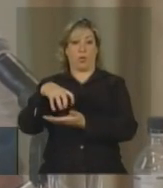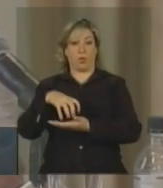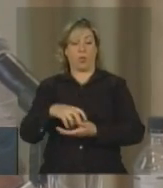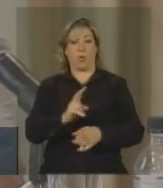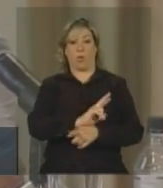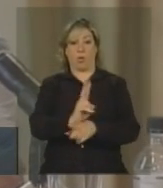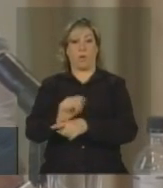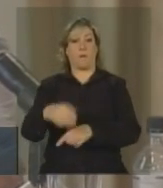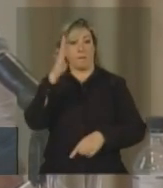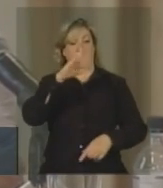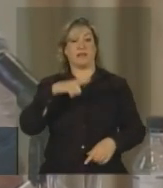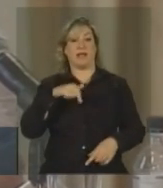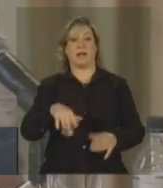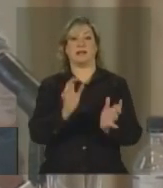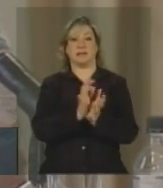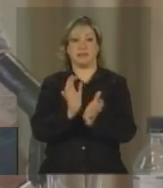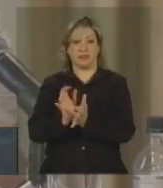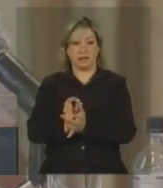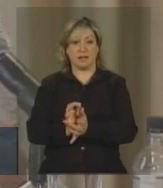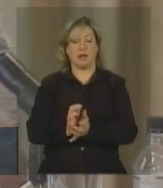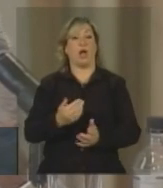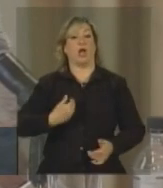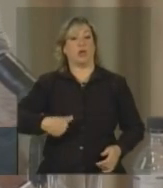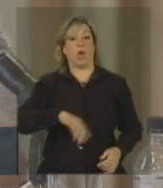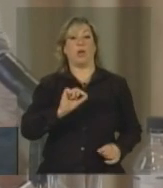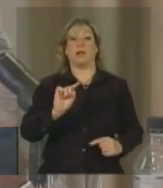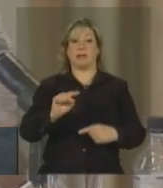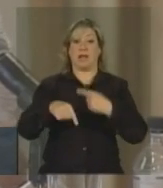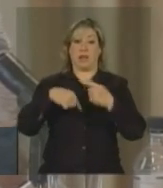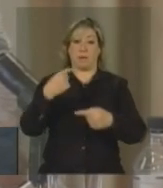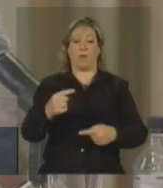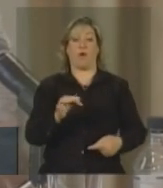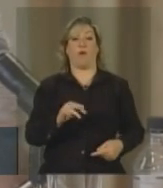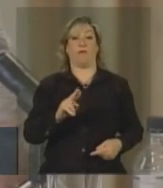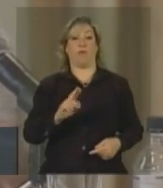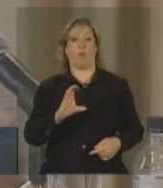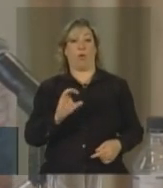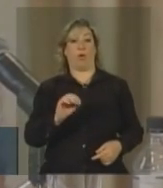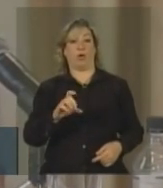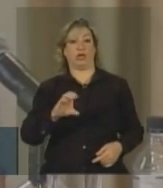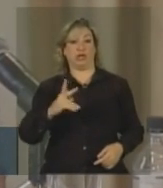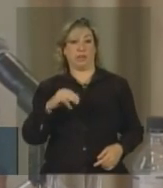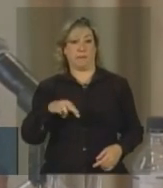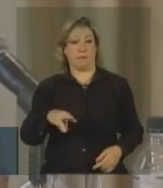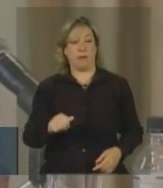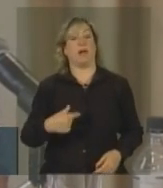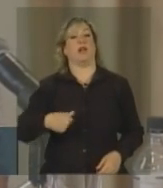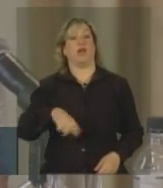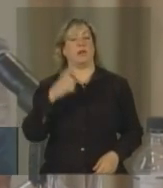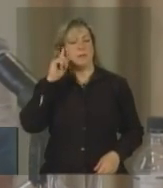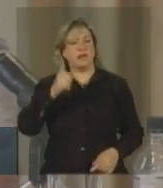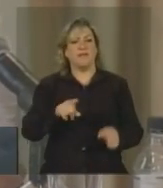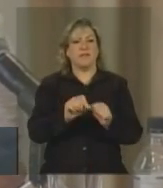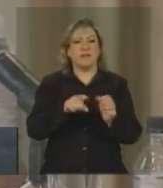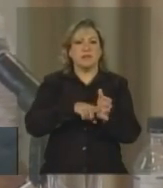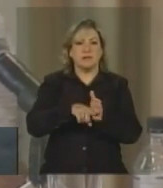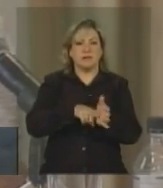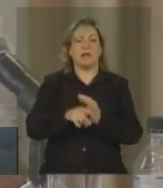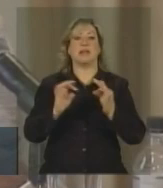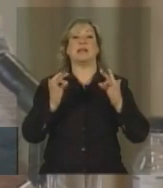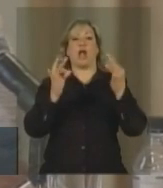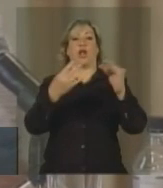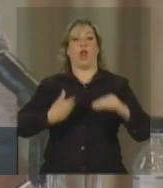o Brasil tem nessa área. Nós, depois de Fukushima, mandamos a fazer uma revisão na tecnologia que nós